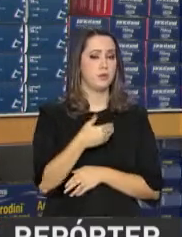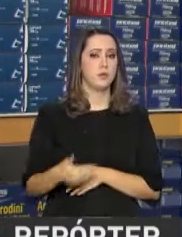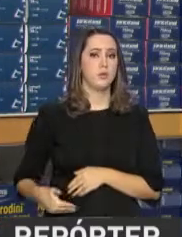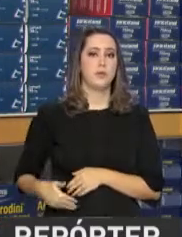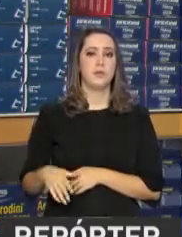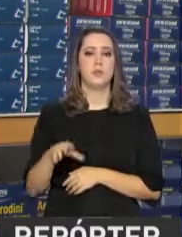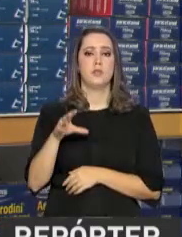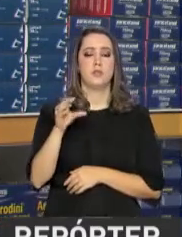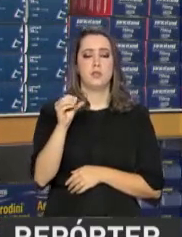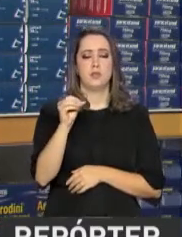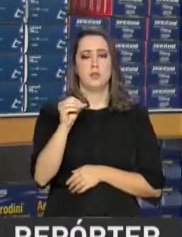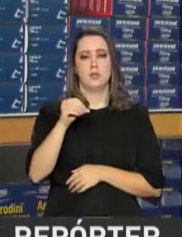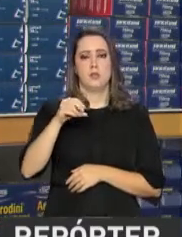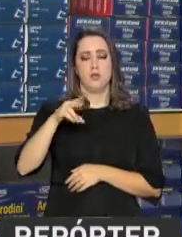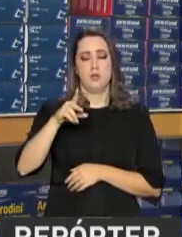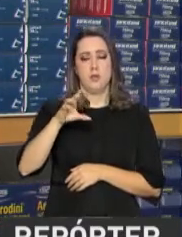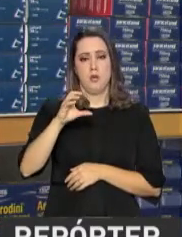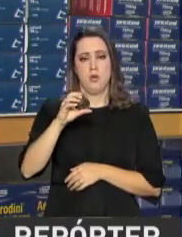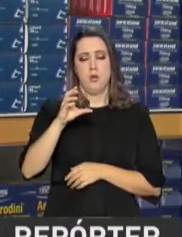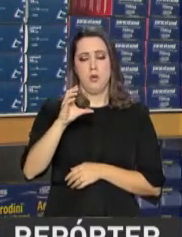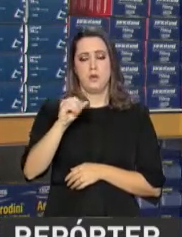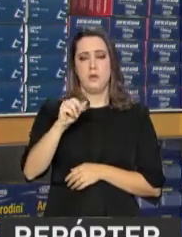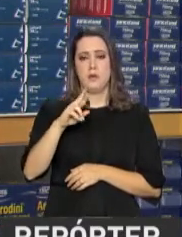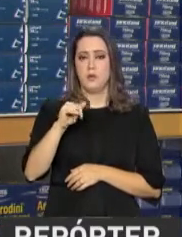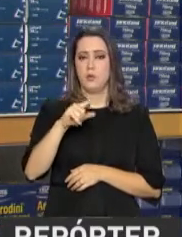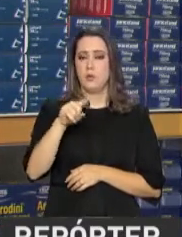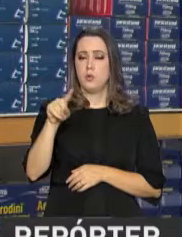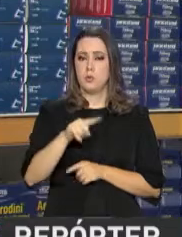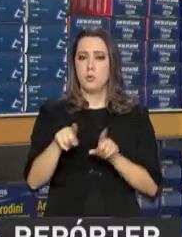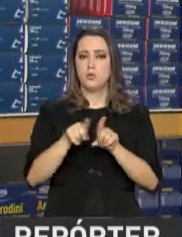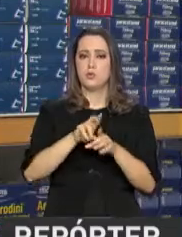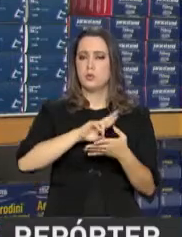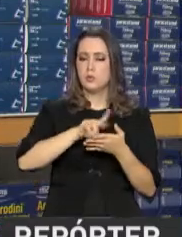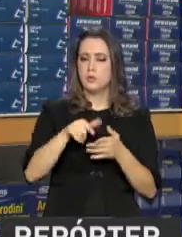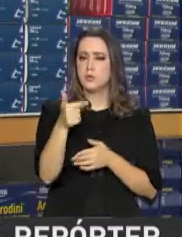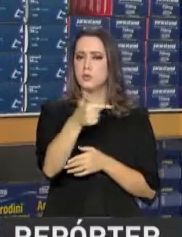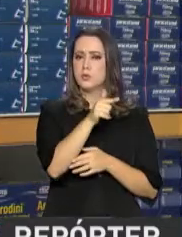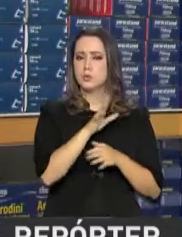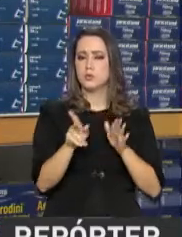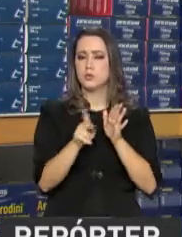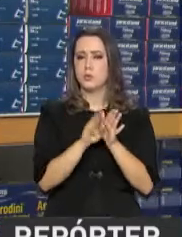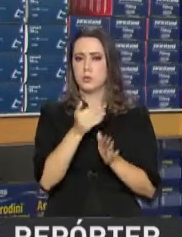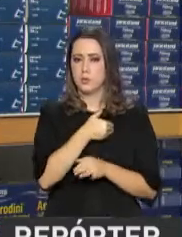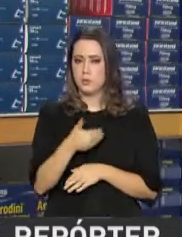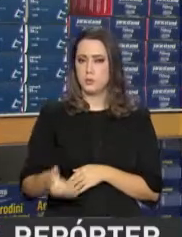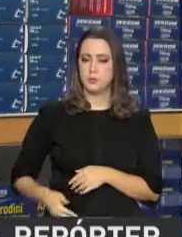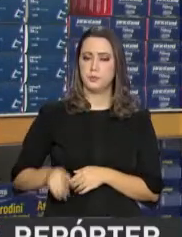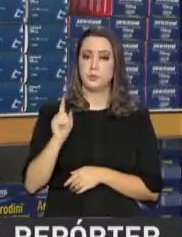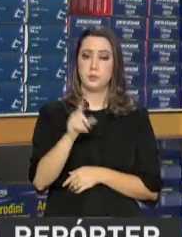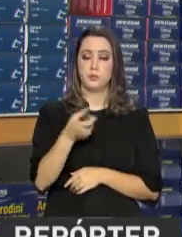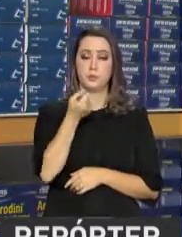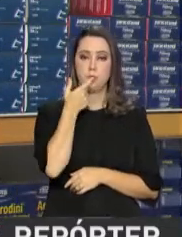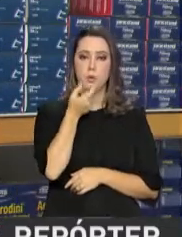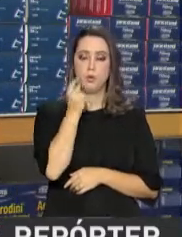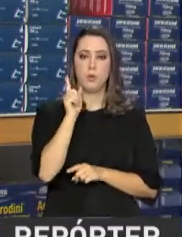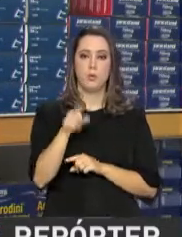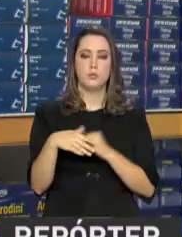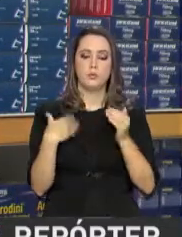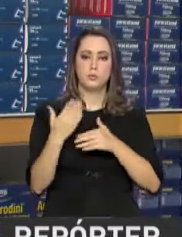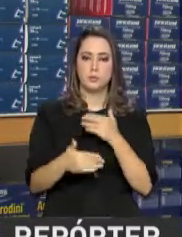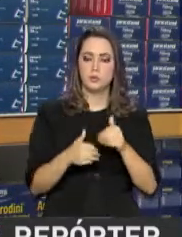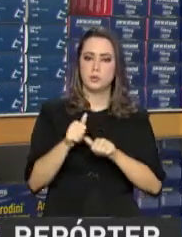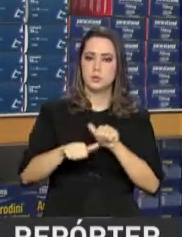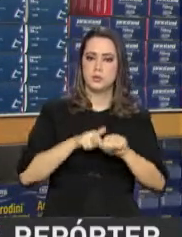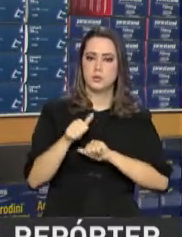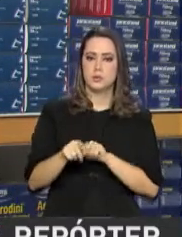oswaldo cruz o instituto vital brasil ea fundação para o remédio popular o medicamento genérico se tornou